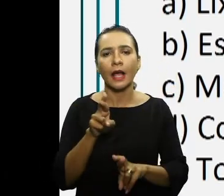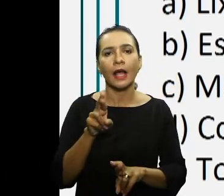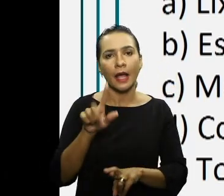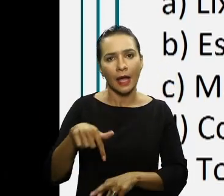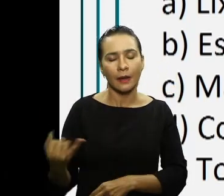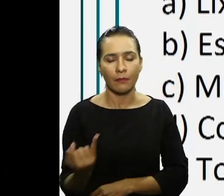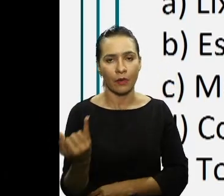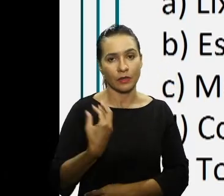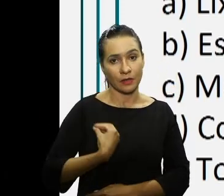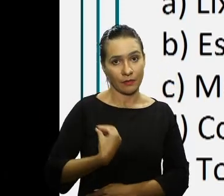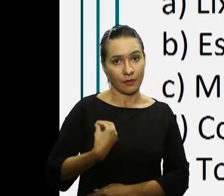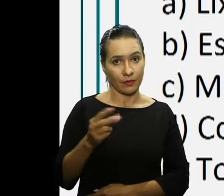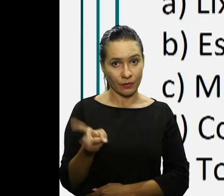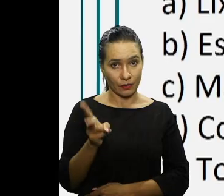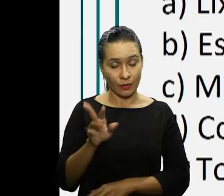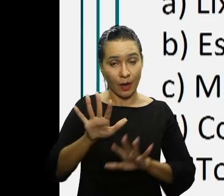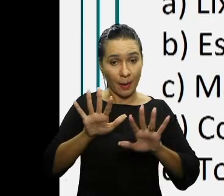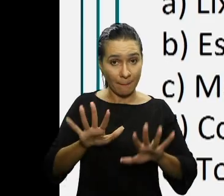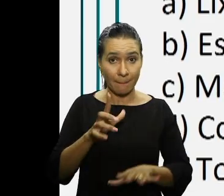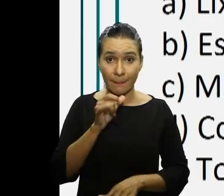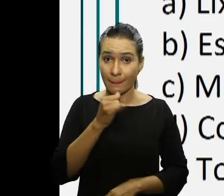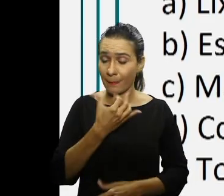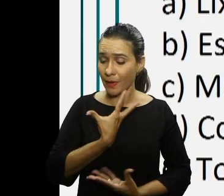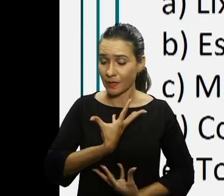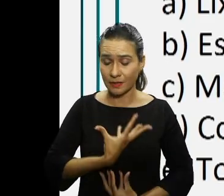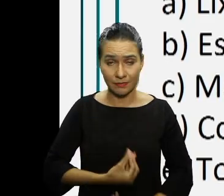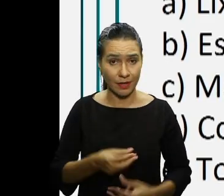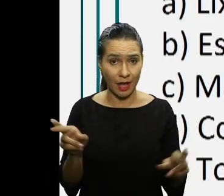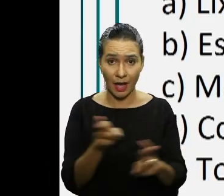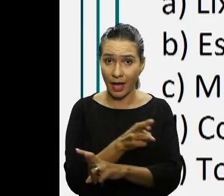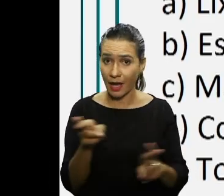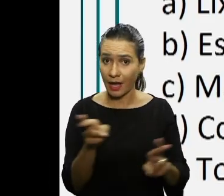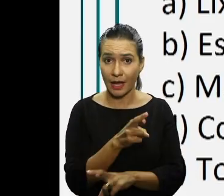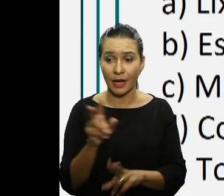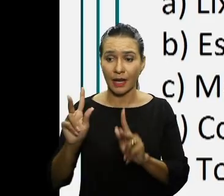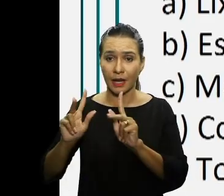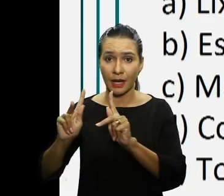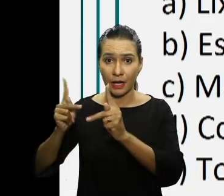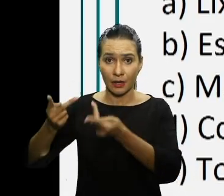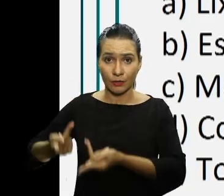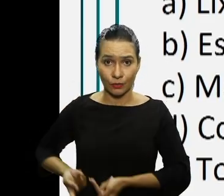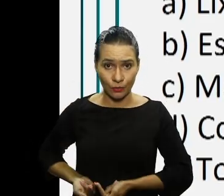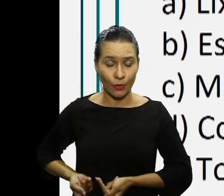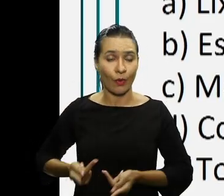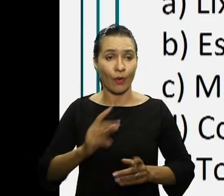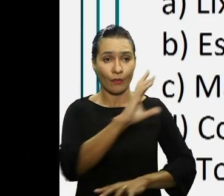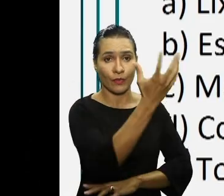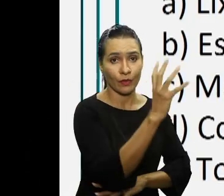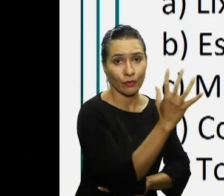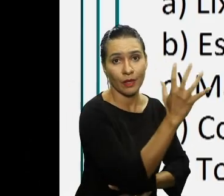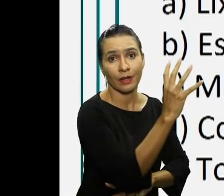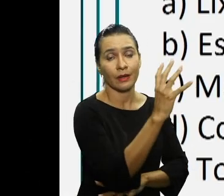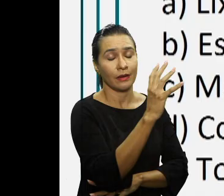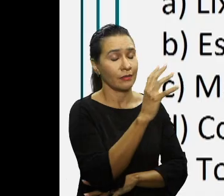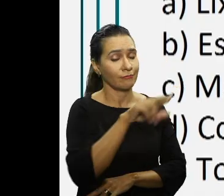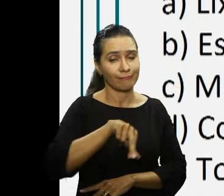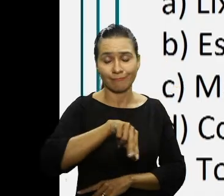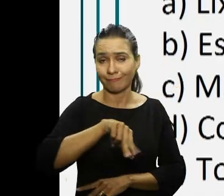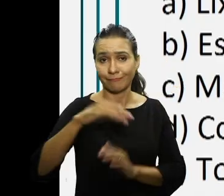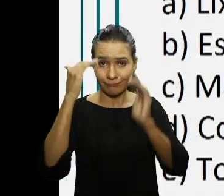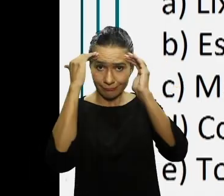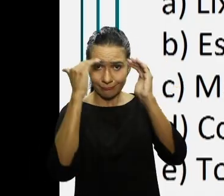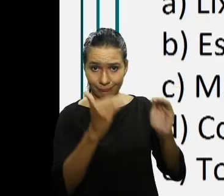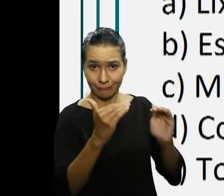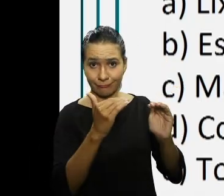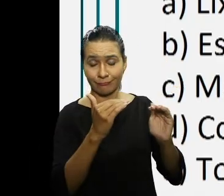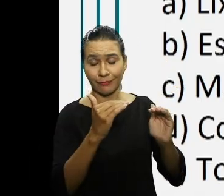sua sobrevivência. Infelizmente, a relação homem-natureza não tem sido tão positiva e provavelmente o